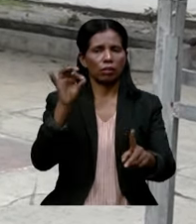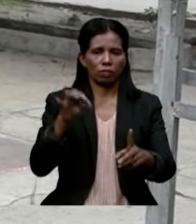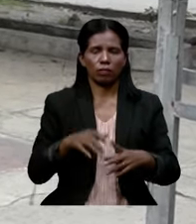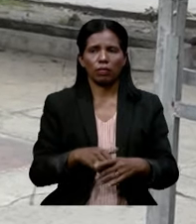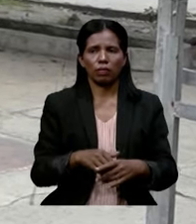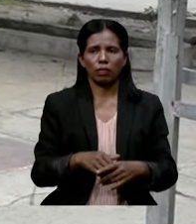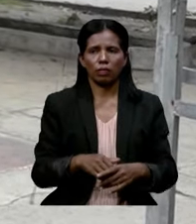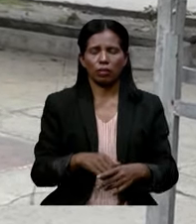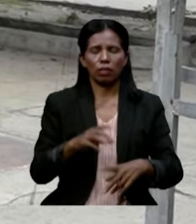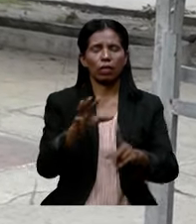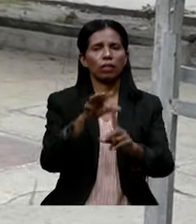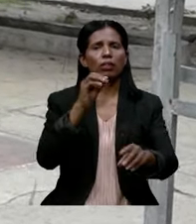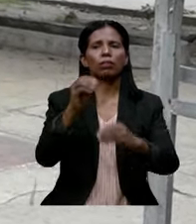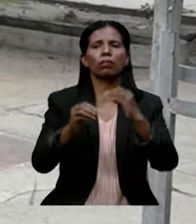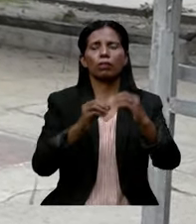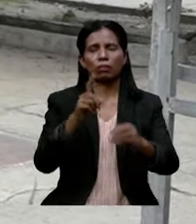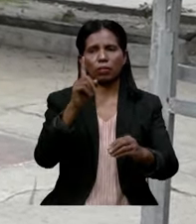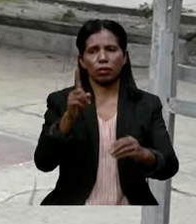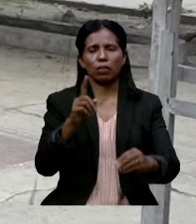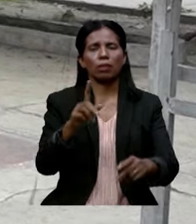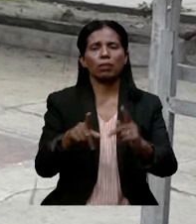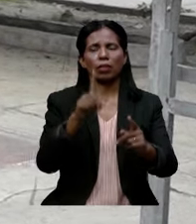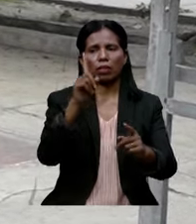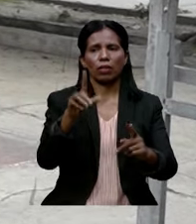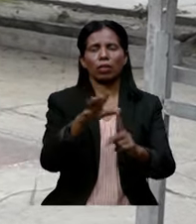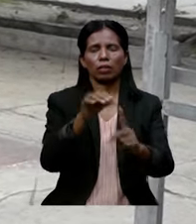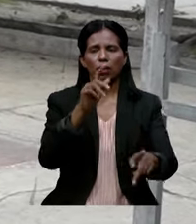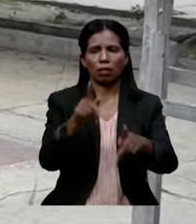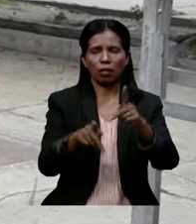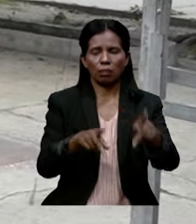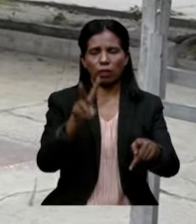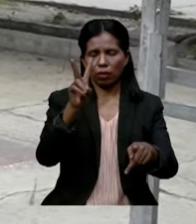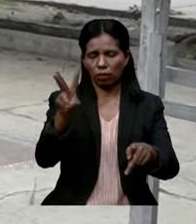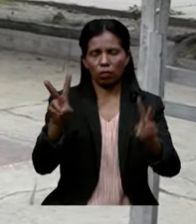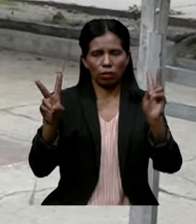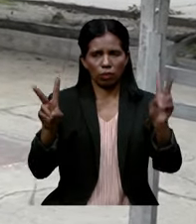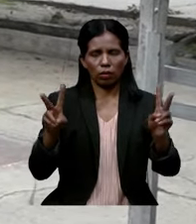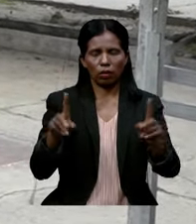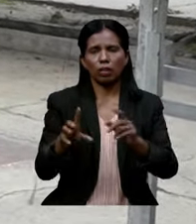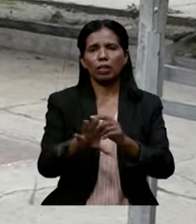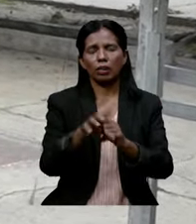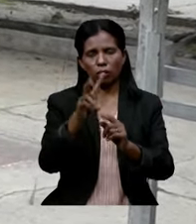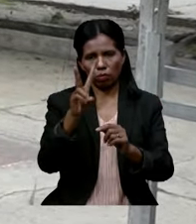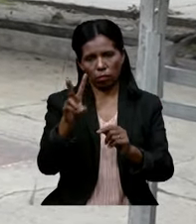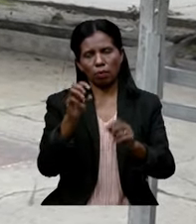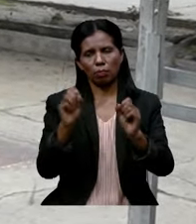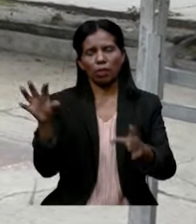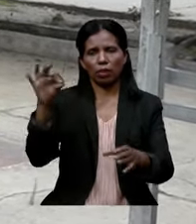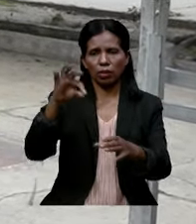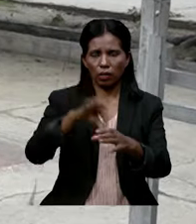não. Eleição quando vai sair. É uma ida rede. Eleição não quer dizer que é pacote liu ida, é uma bela tama